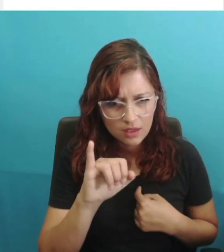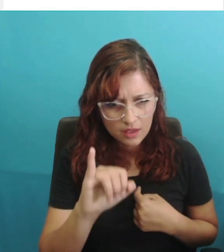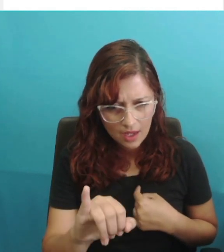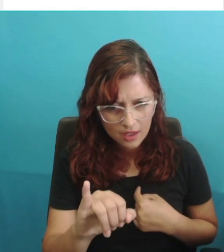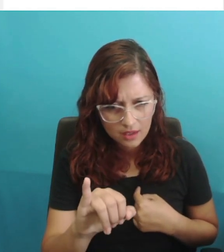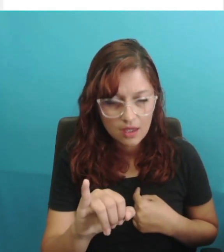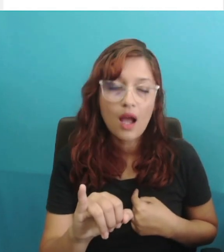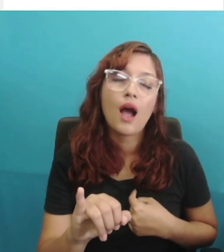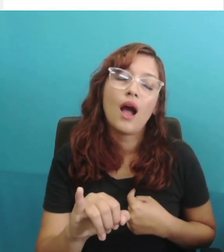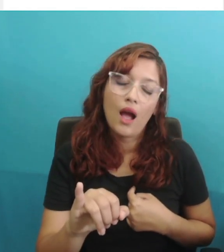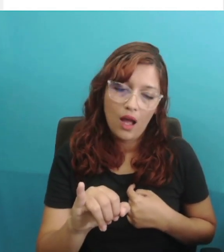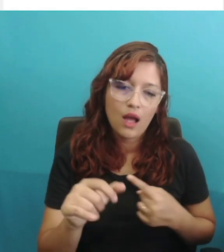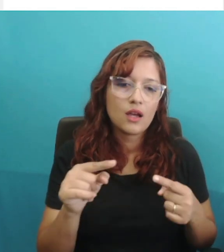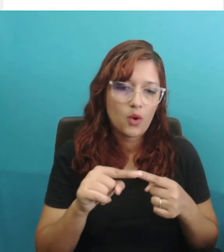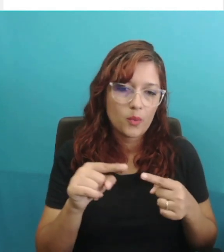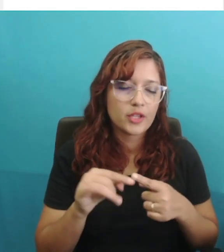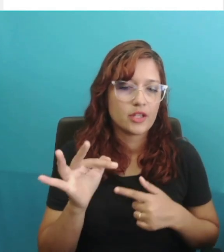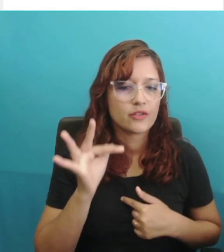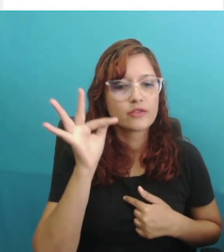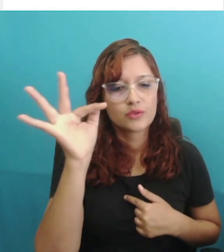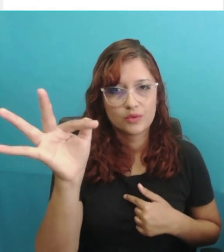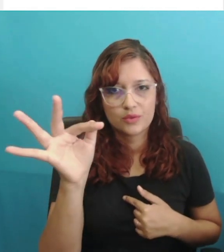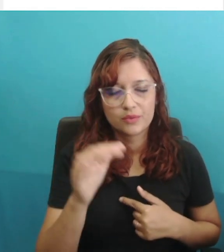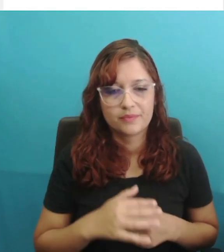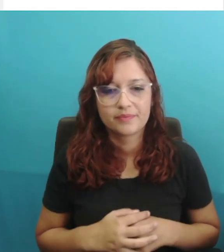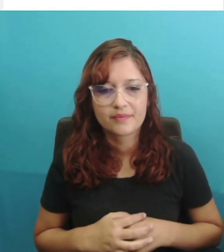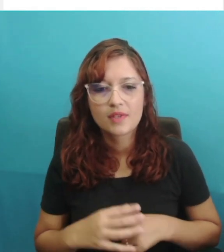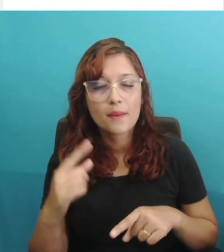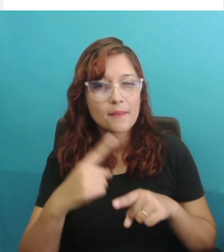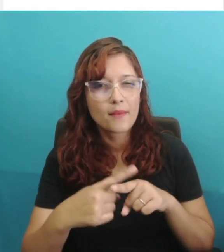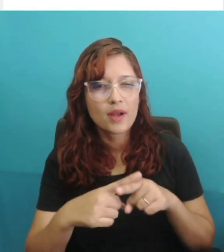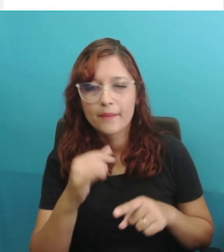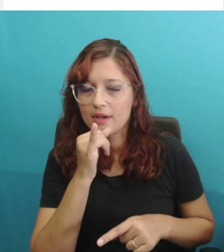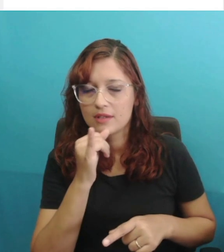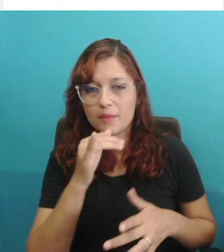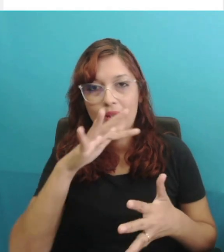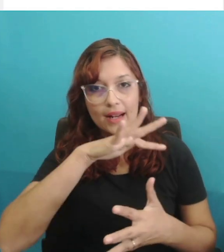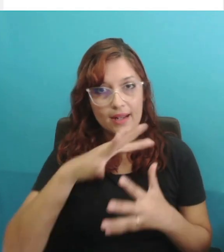Eu irei. Ah, é no futuro.